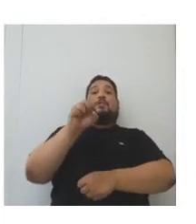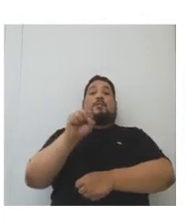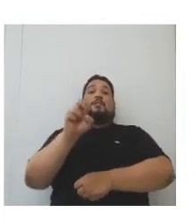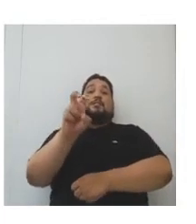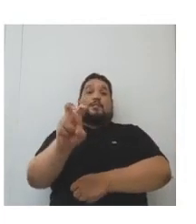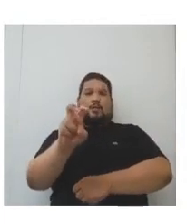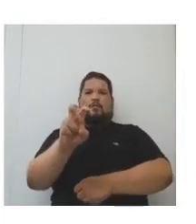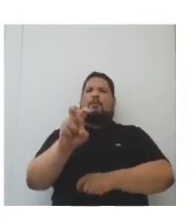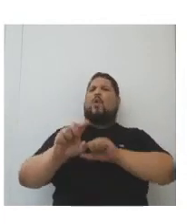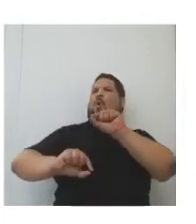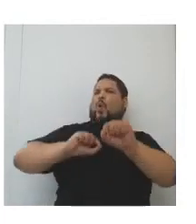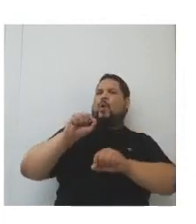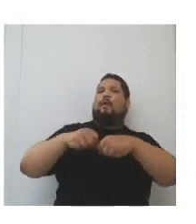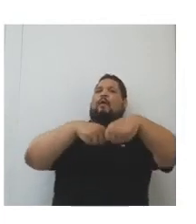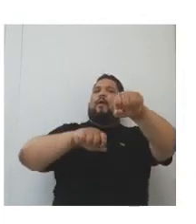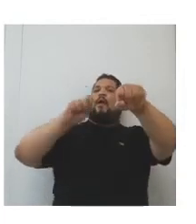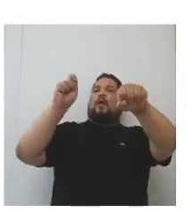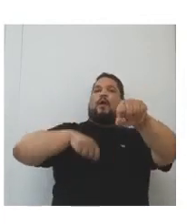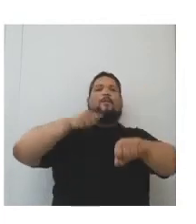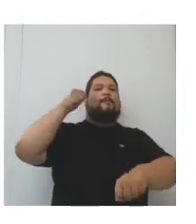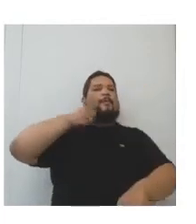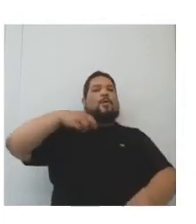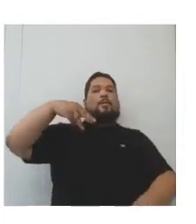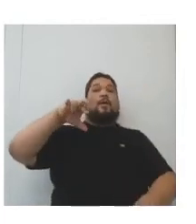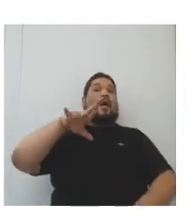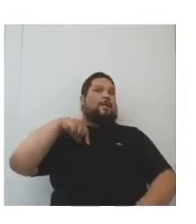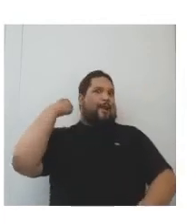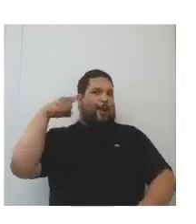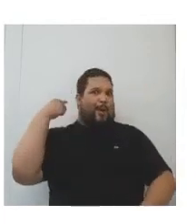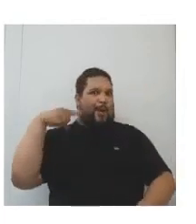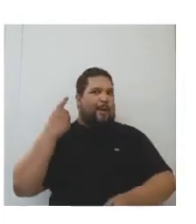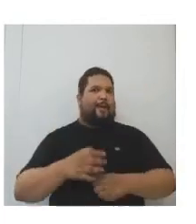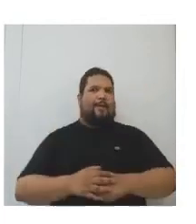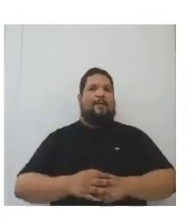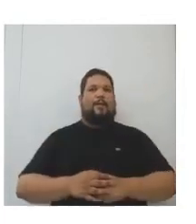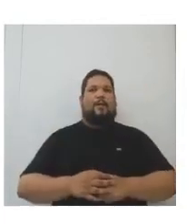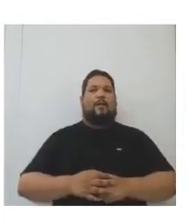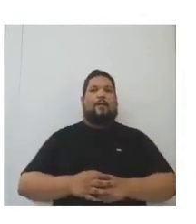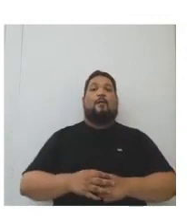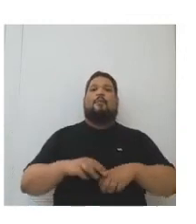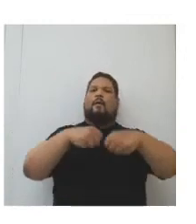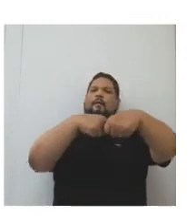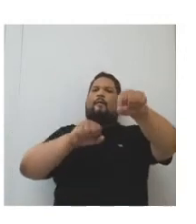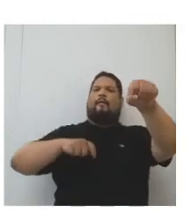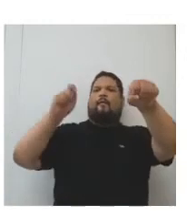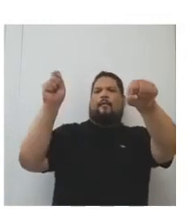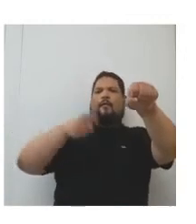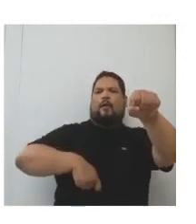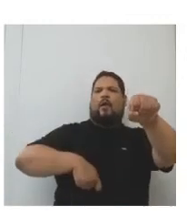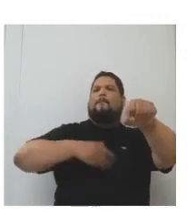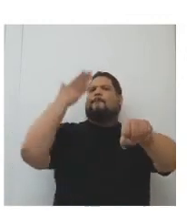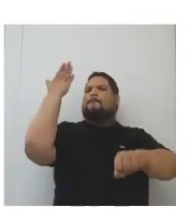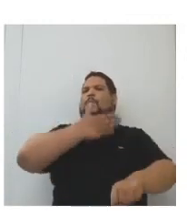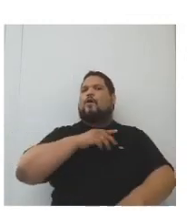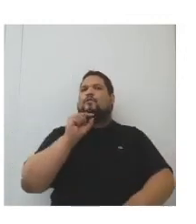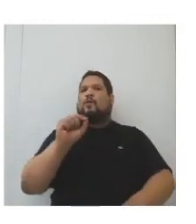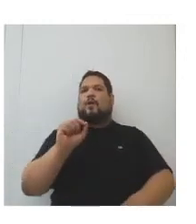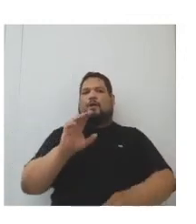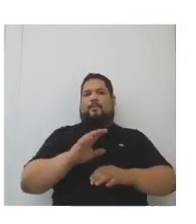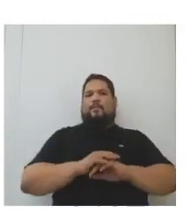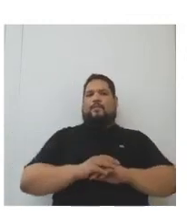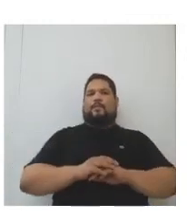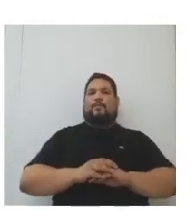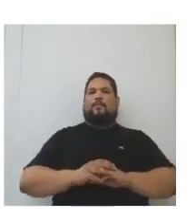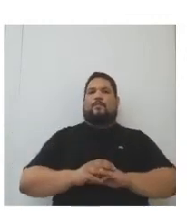1785, que foi assinado por Dona Maria a Louca. O que é que determinava esse Alvará? Vamos lá, o Alvará proibia